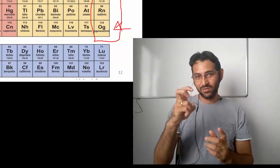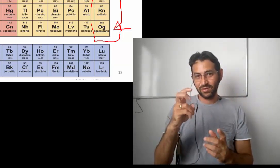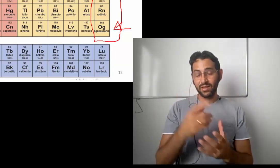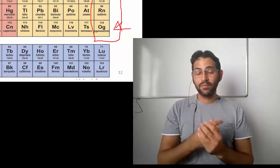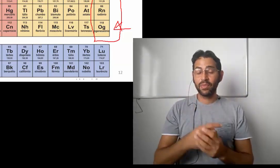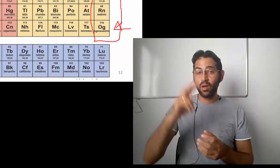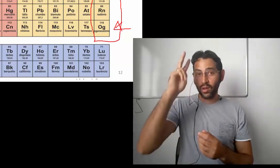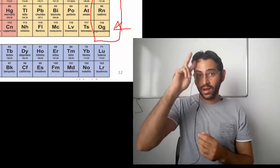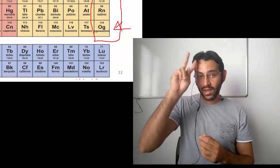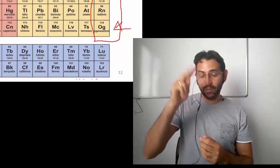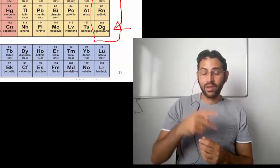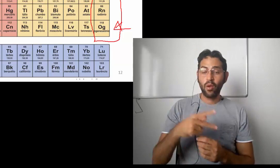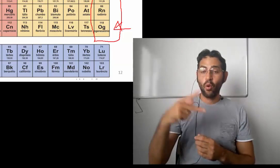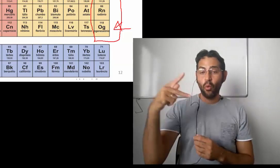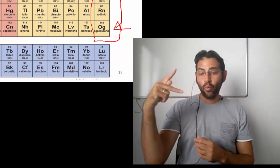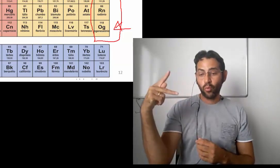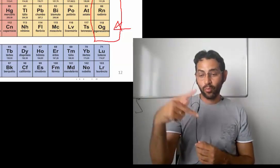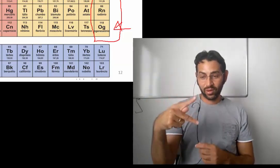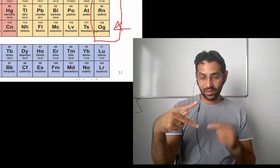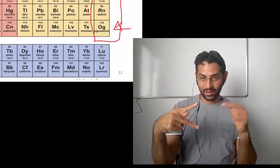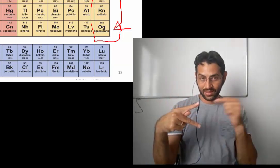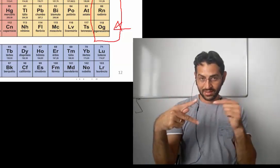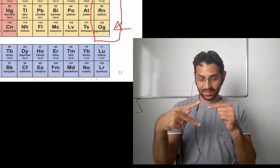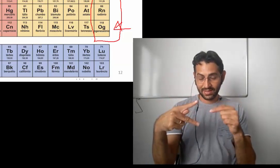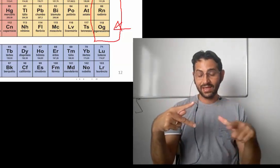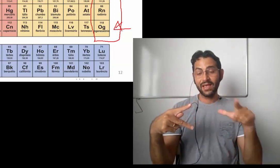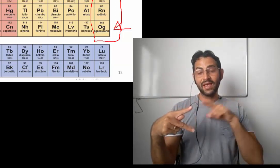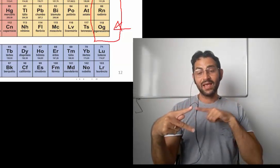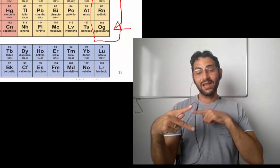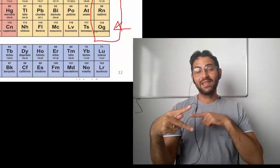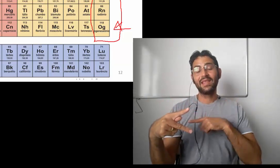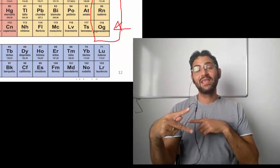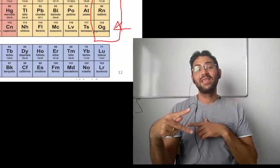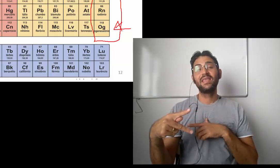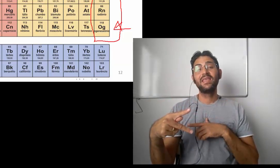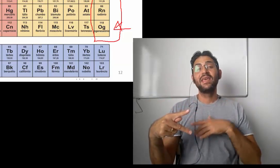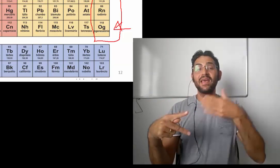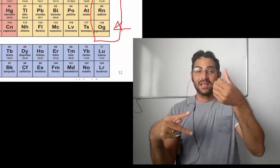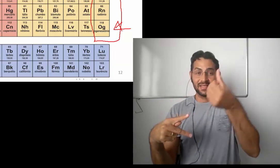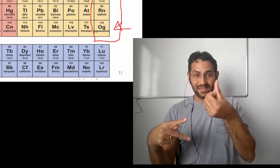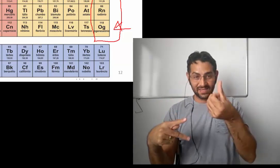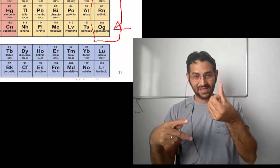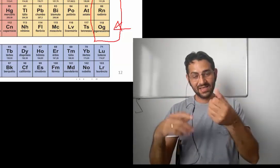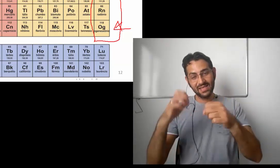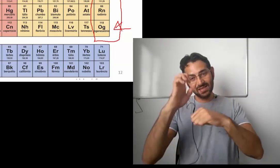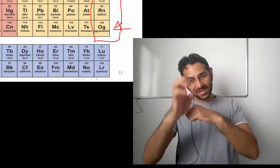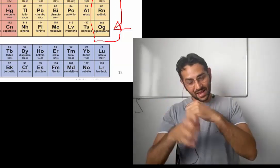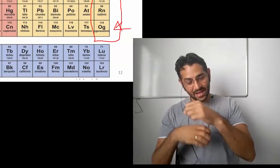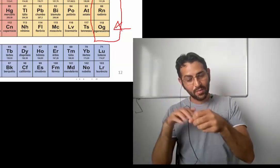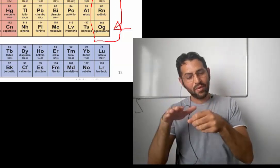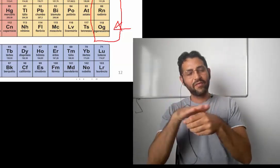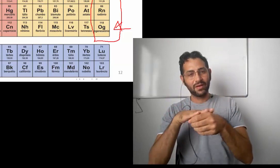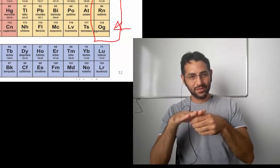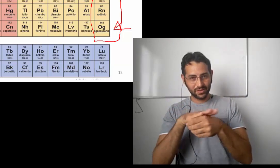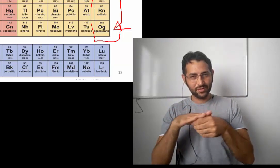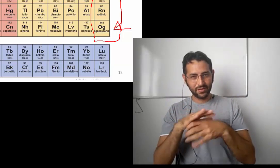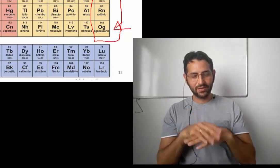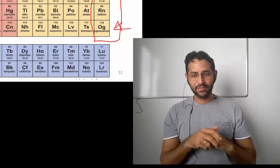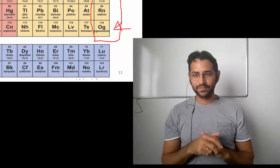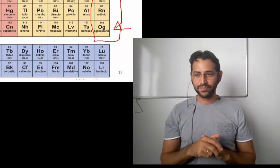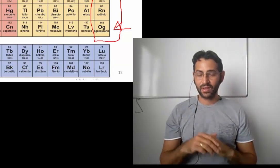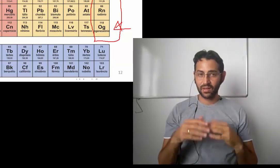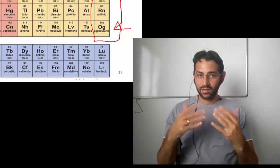muito tempo, isso é histórico, mas hoje também se sabe que existem compostos com esses gases nobres, quer dizer, eles não são tão